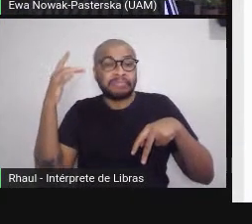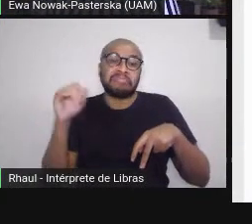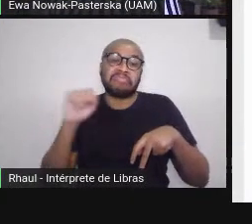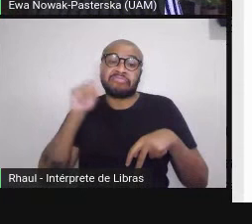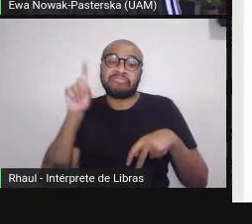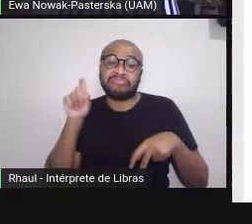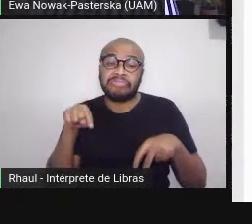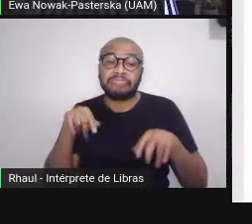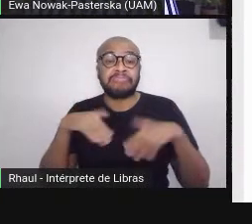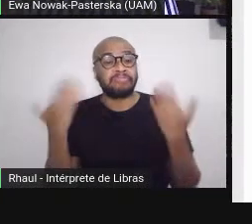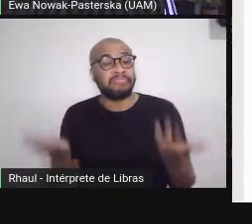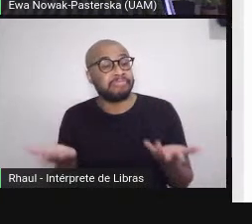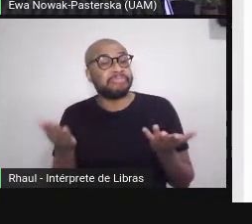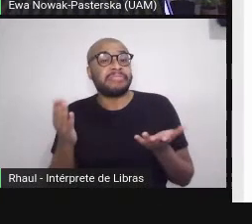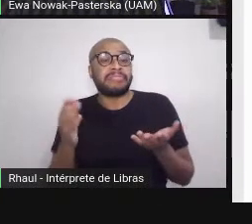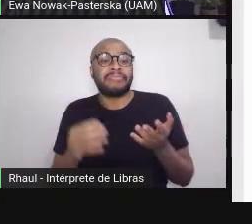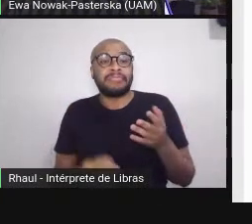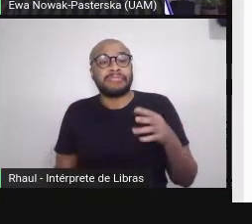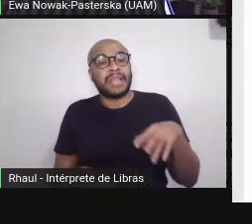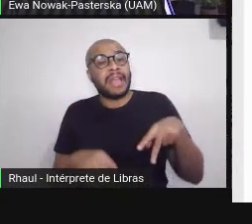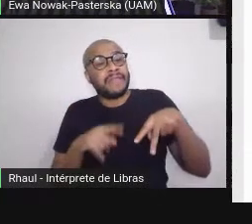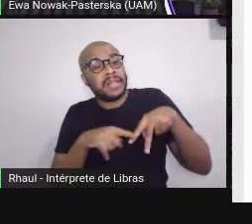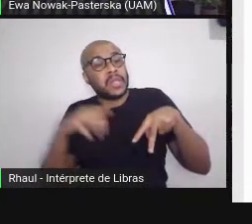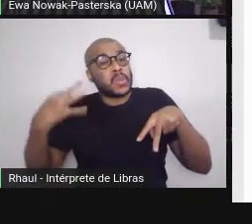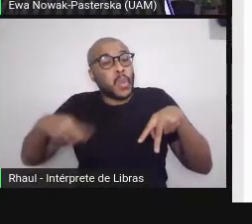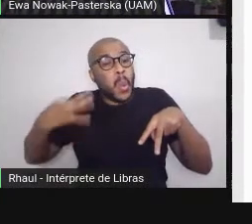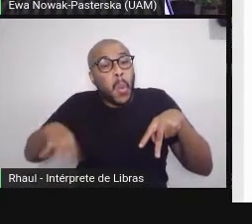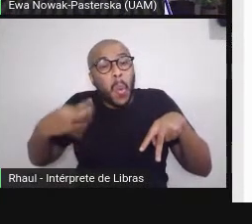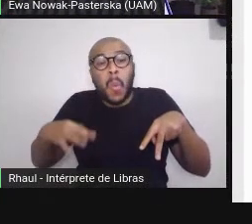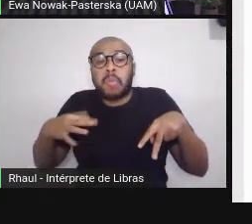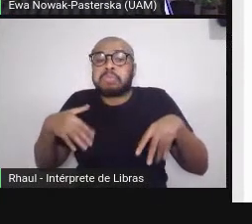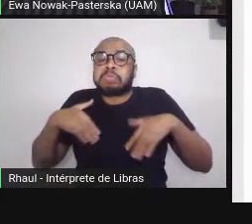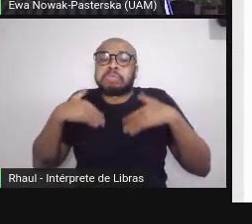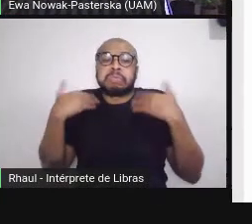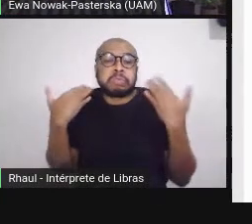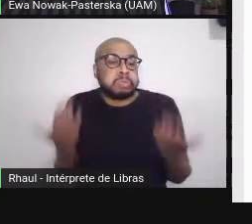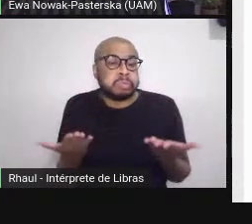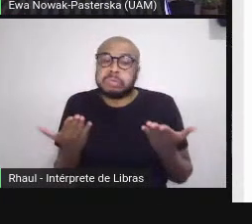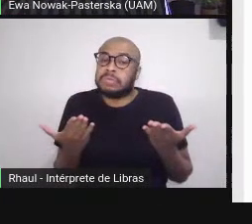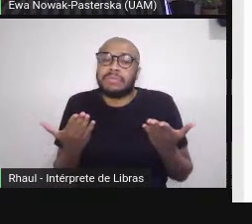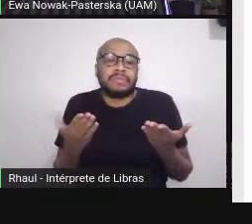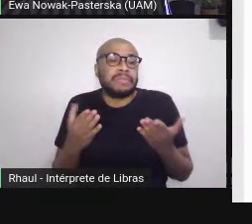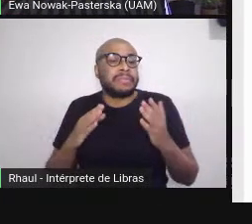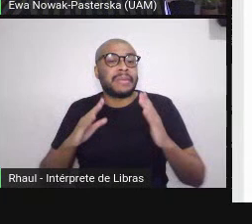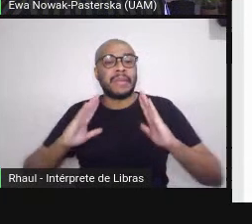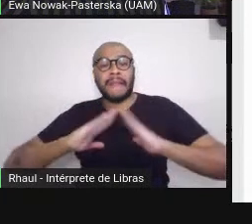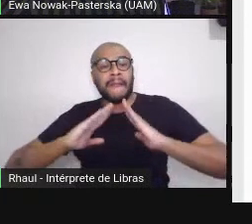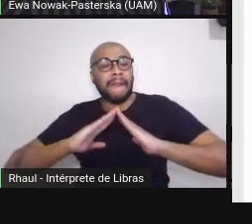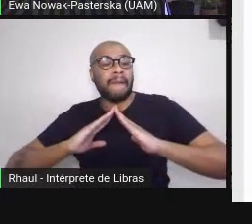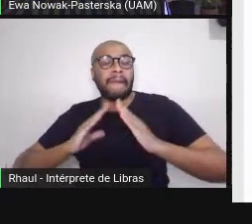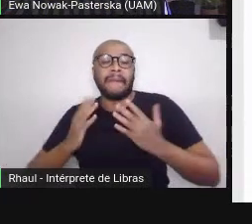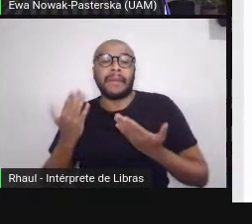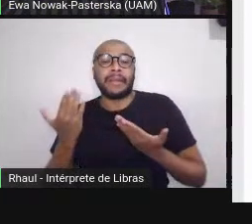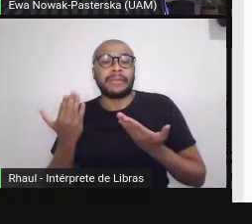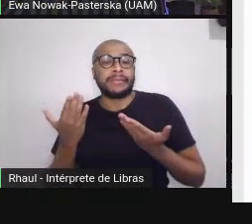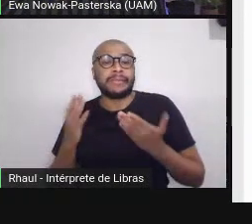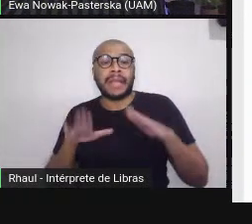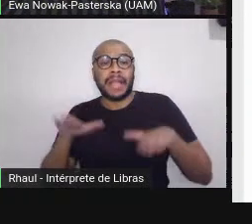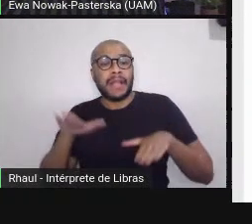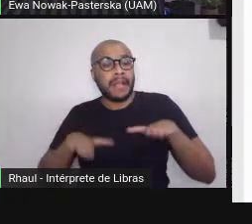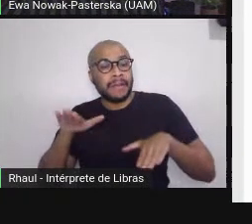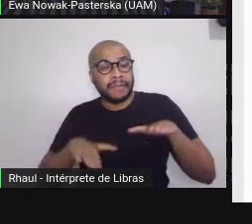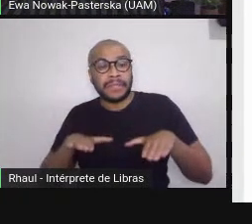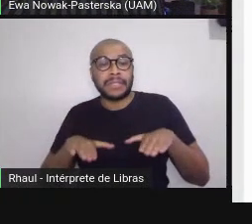talvez estava com perna doente, atípica, talvez mancasse, ou andava